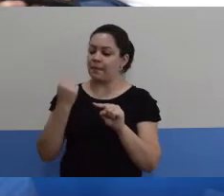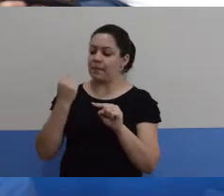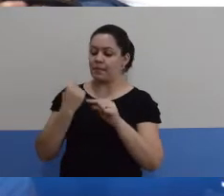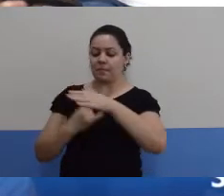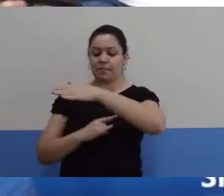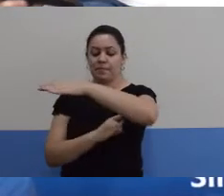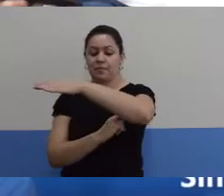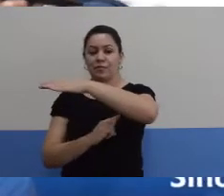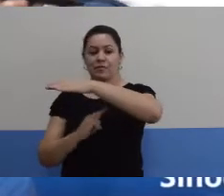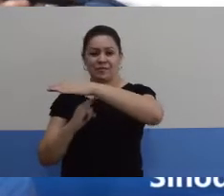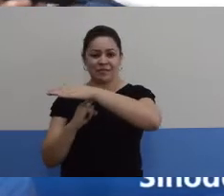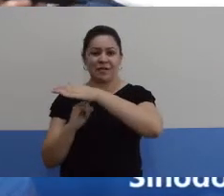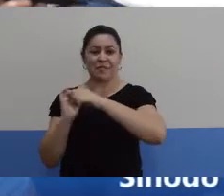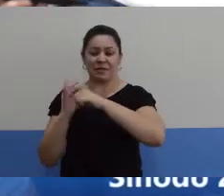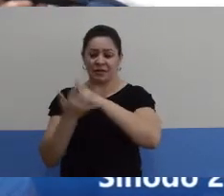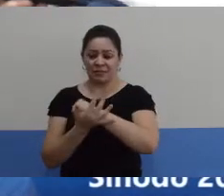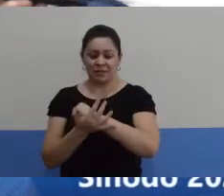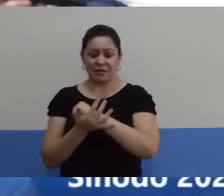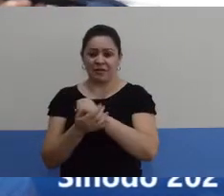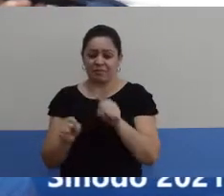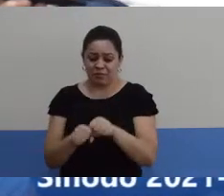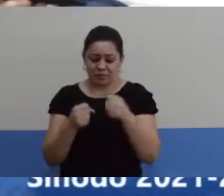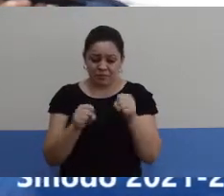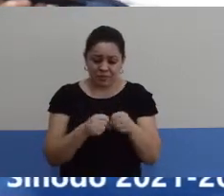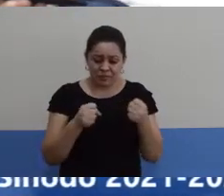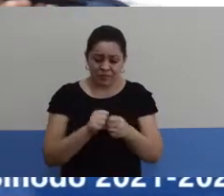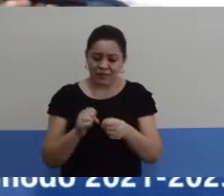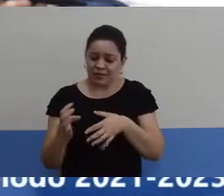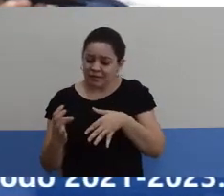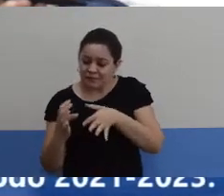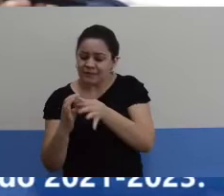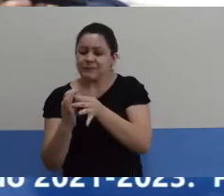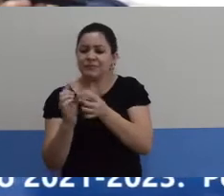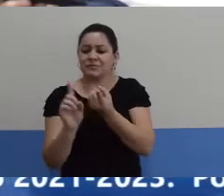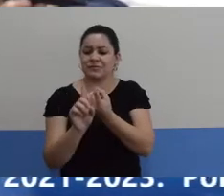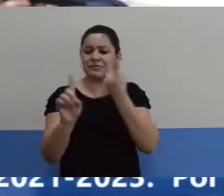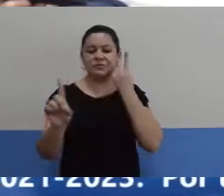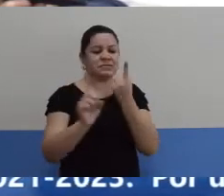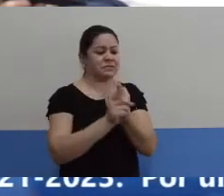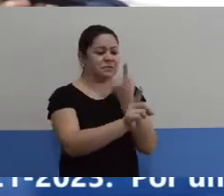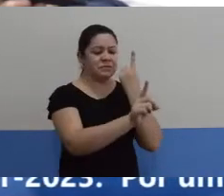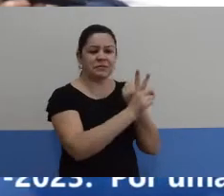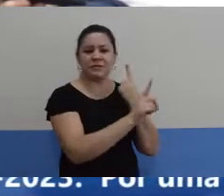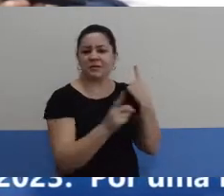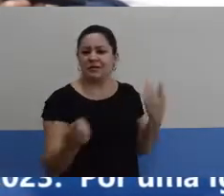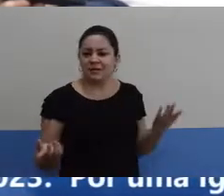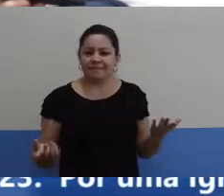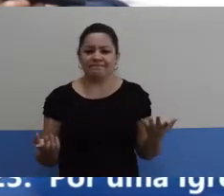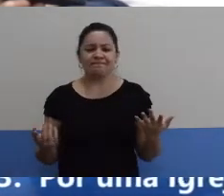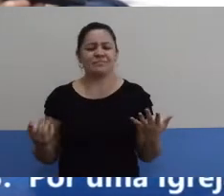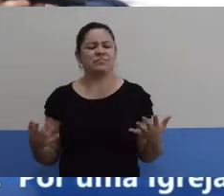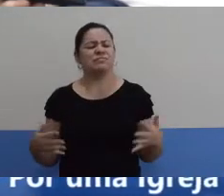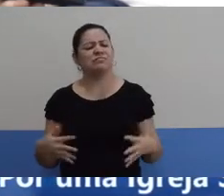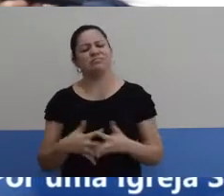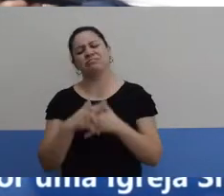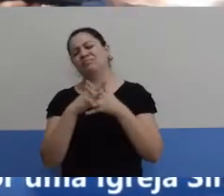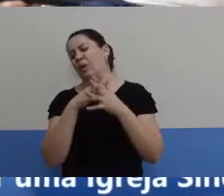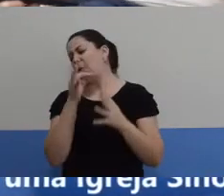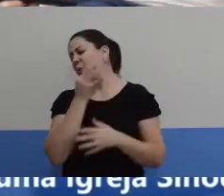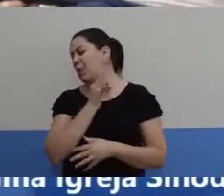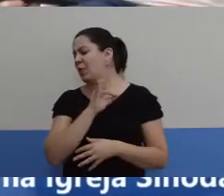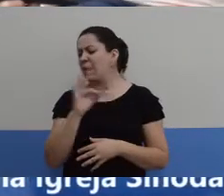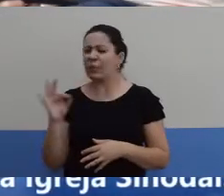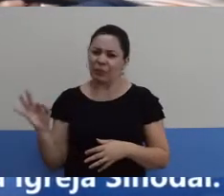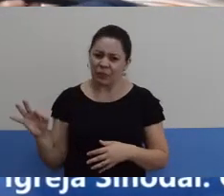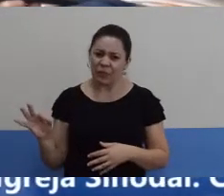agora nesta pandemia, nesse tempo que nós vivemos de separação, né? foi terrível. E de esse certa tempo.